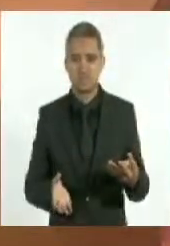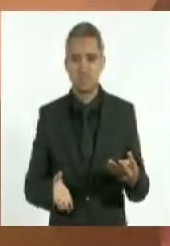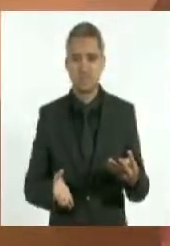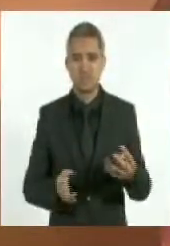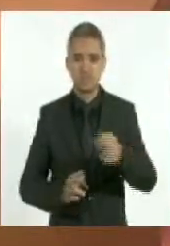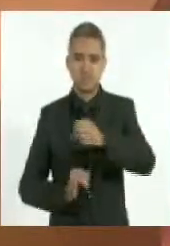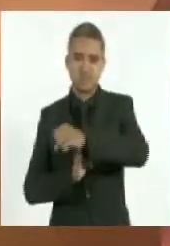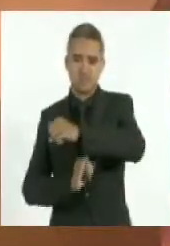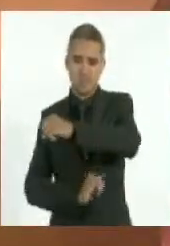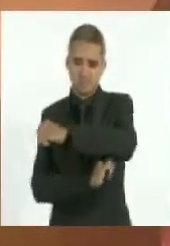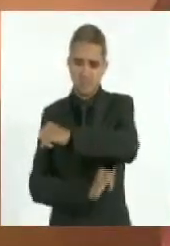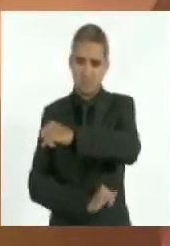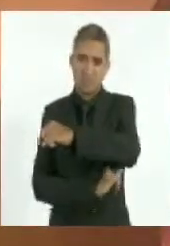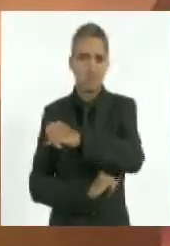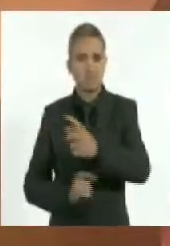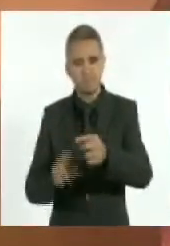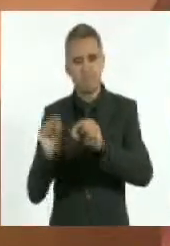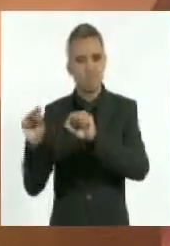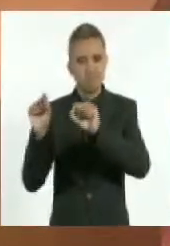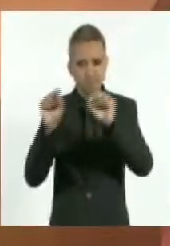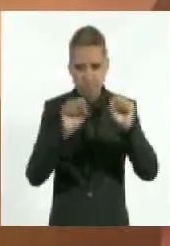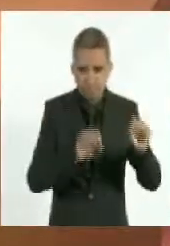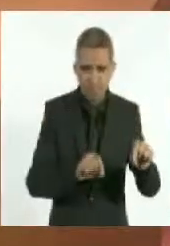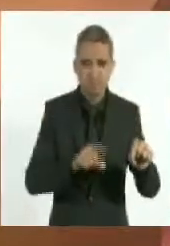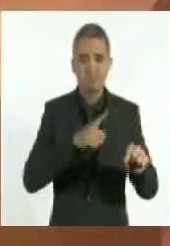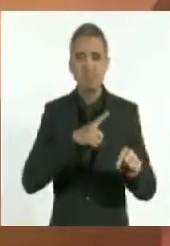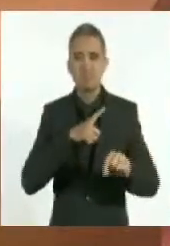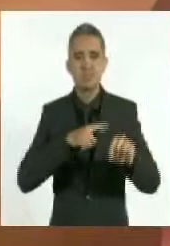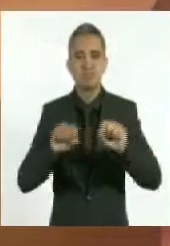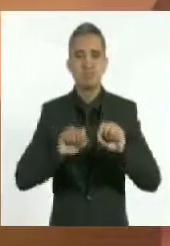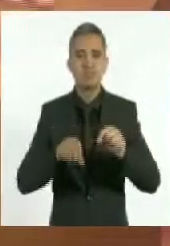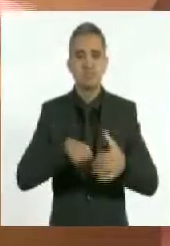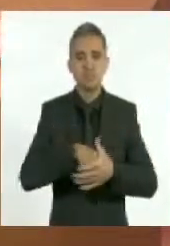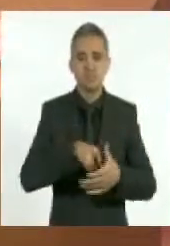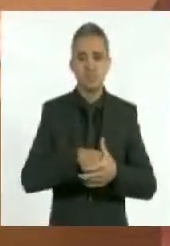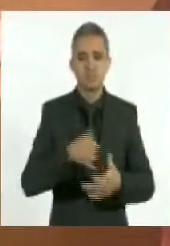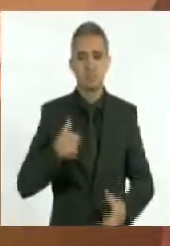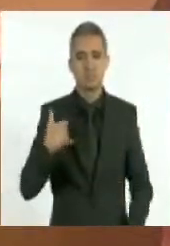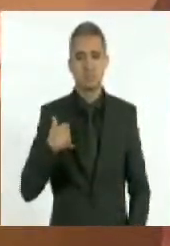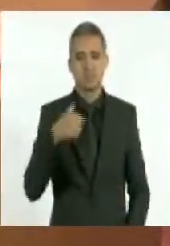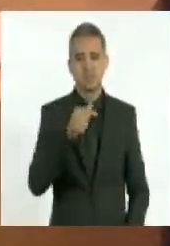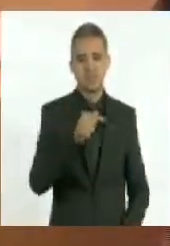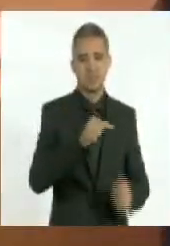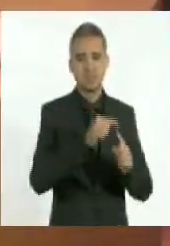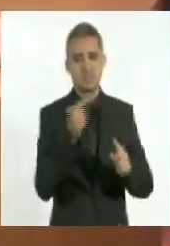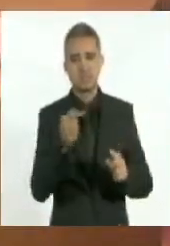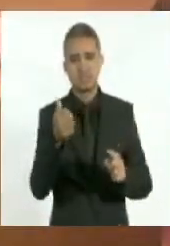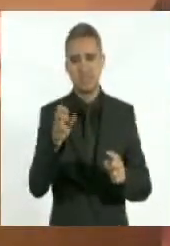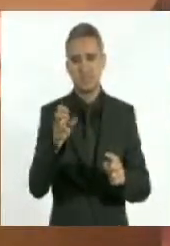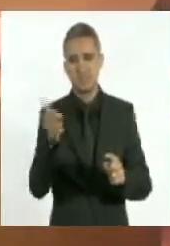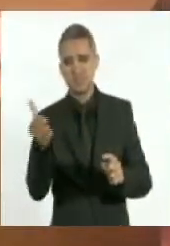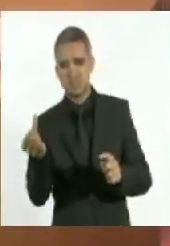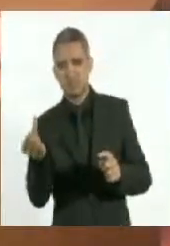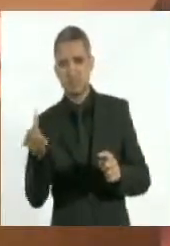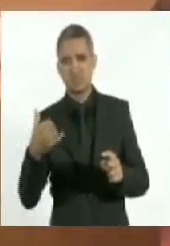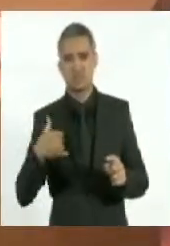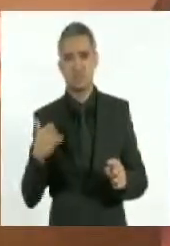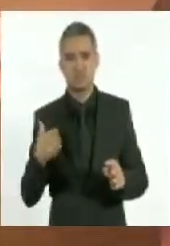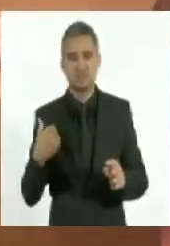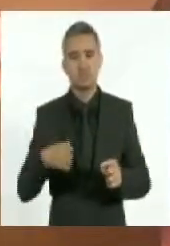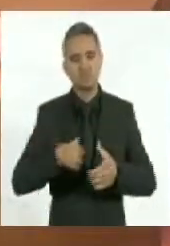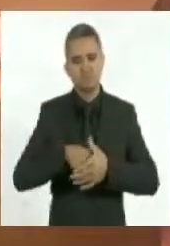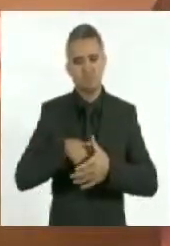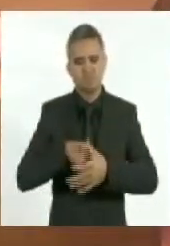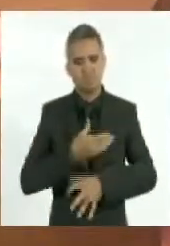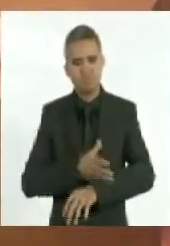Itapecuru, e sei lá, outras cidades, escolinhas de 7 a 15, 16 anos, porque, deputado Max